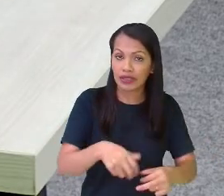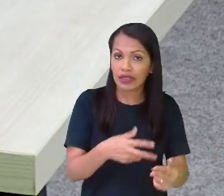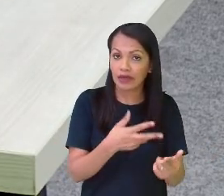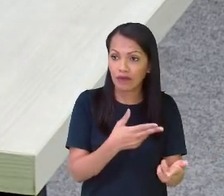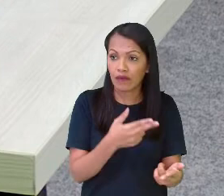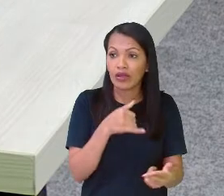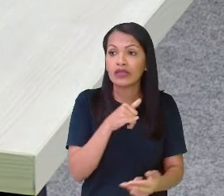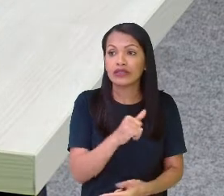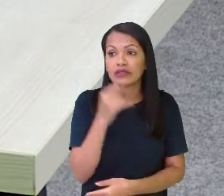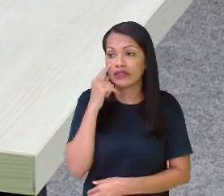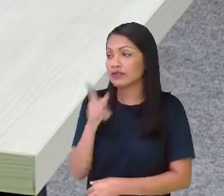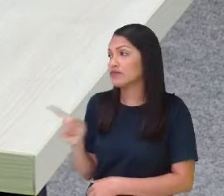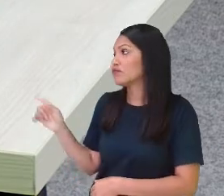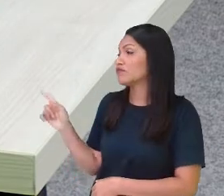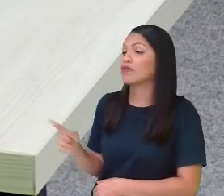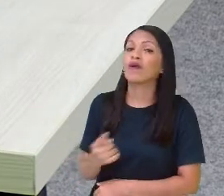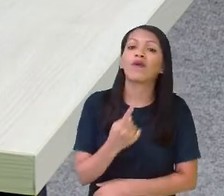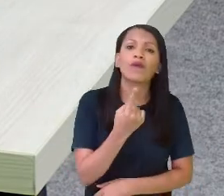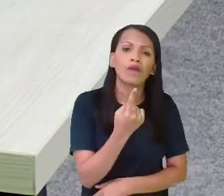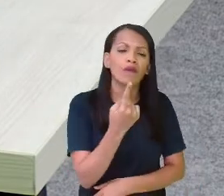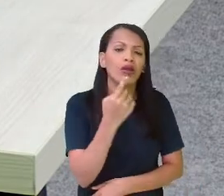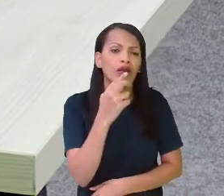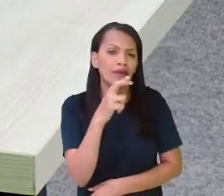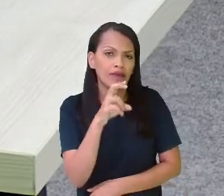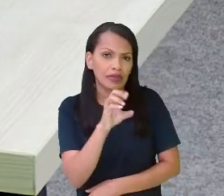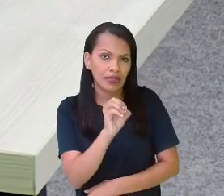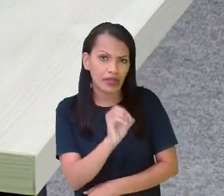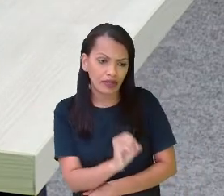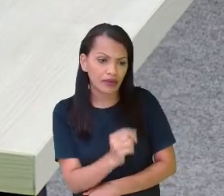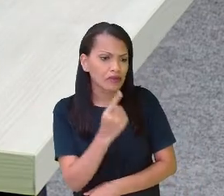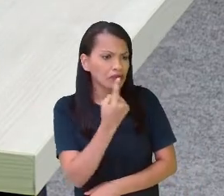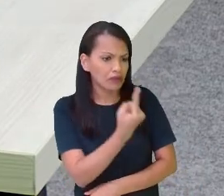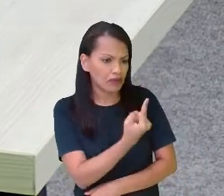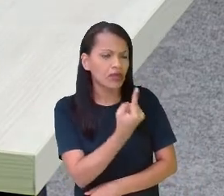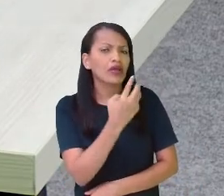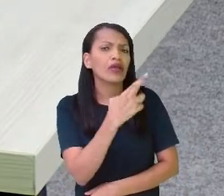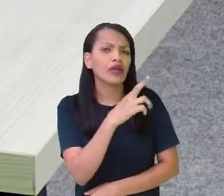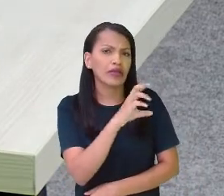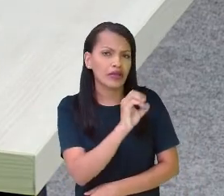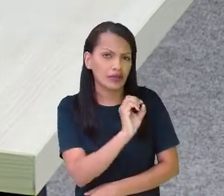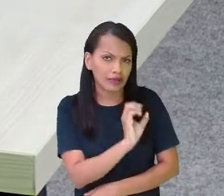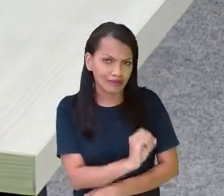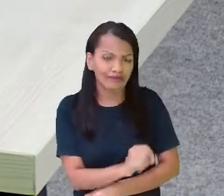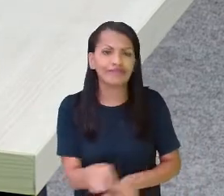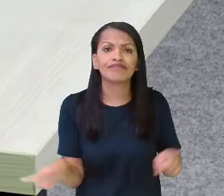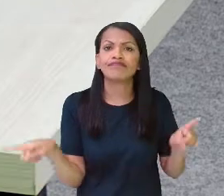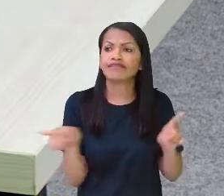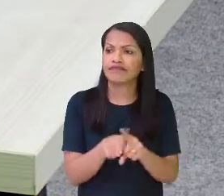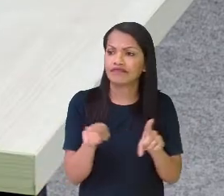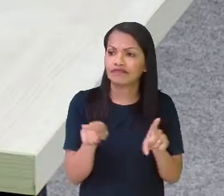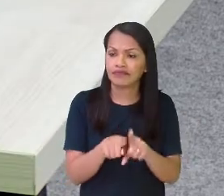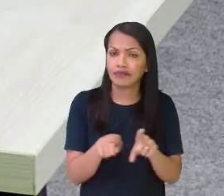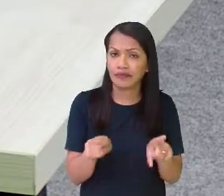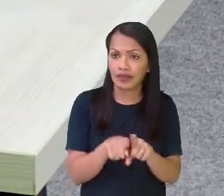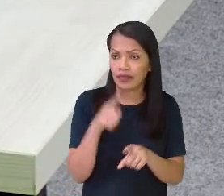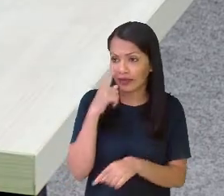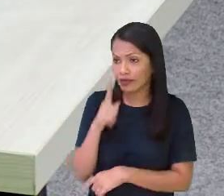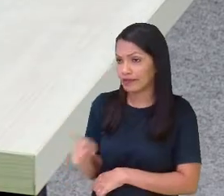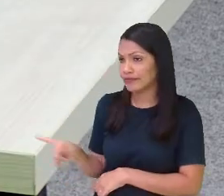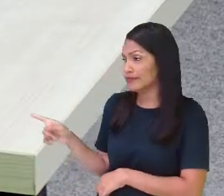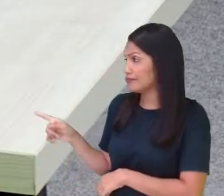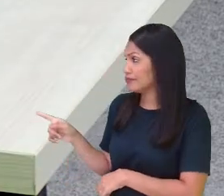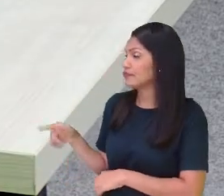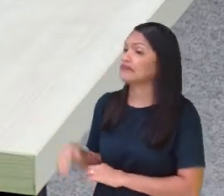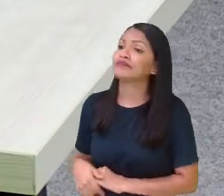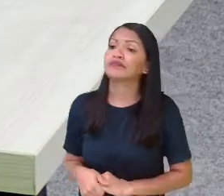cabe 500 ml, aqui também cabe 500 ml. Eu tenho até a demonstração. Talvez a câmera